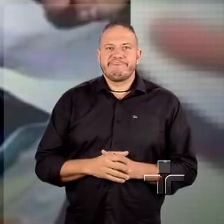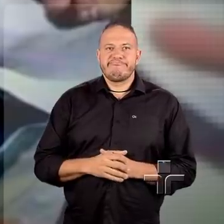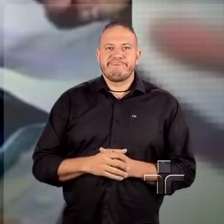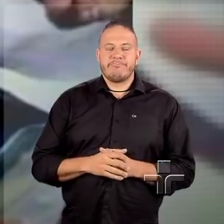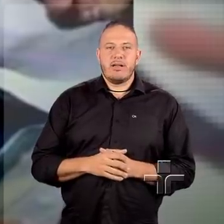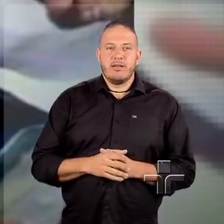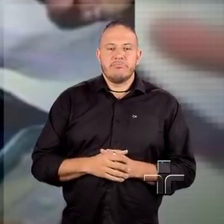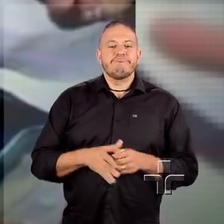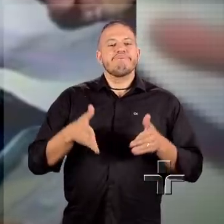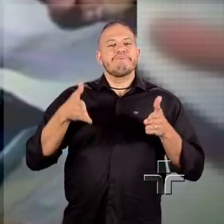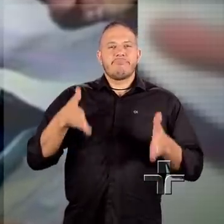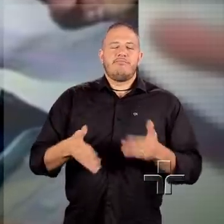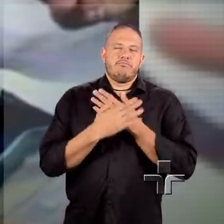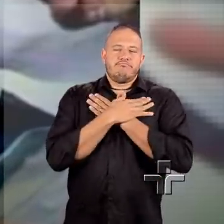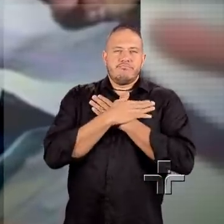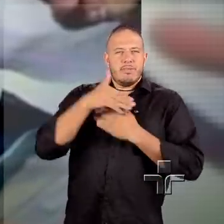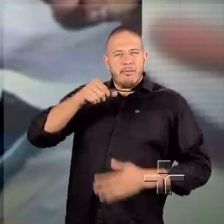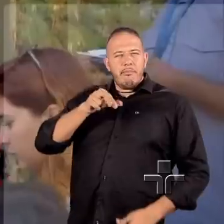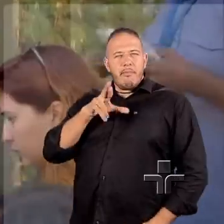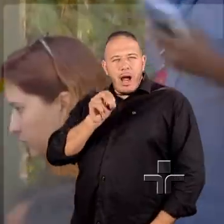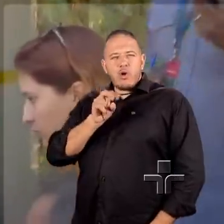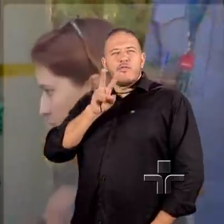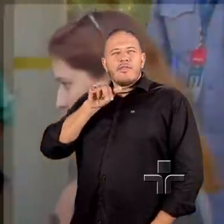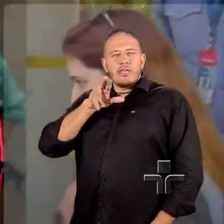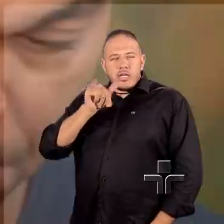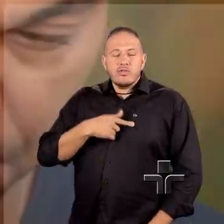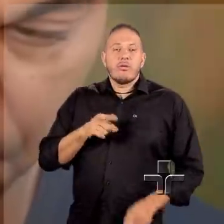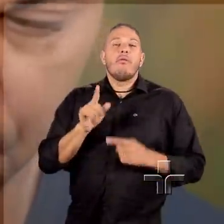O velório de Marcos Vinícius da Silva, de 14 anos,